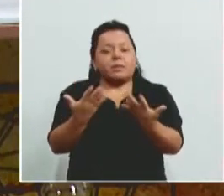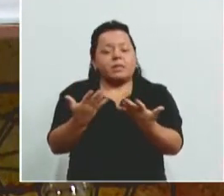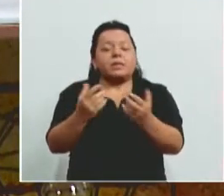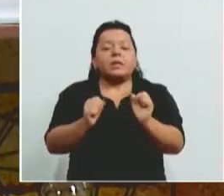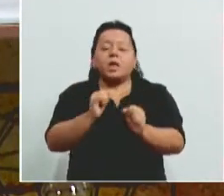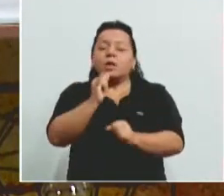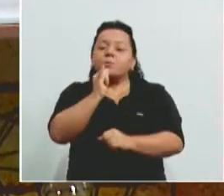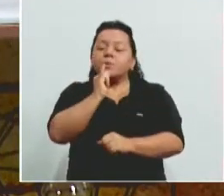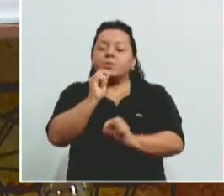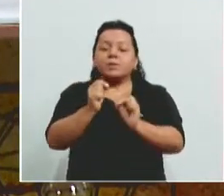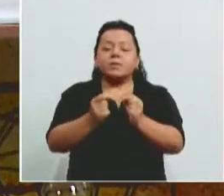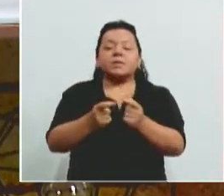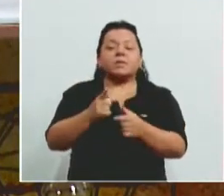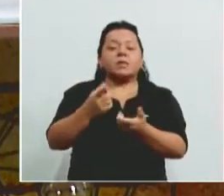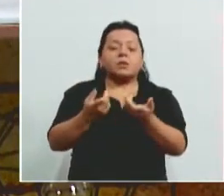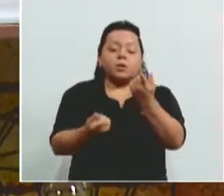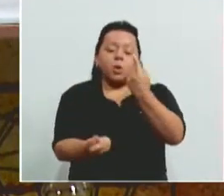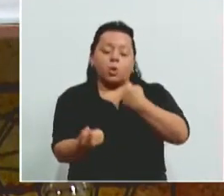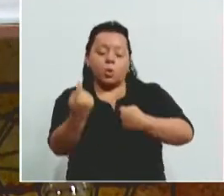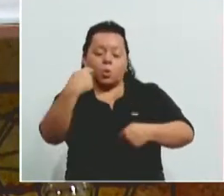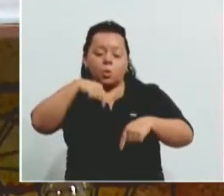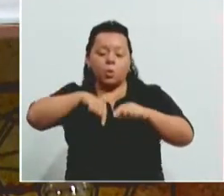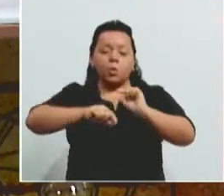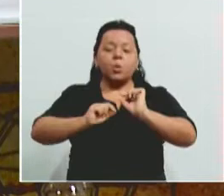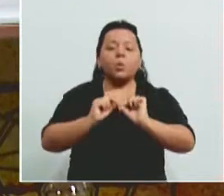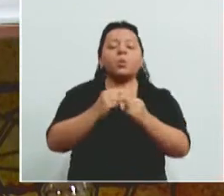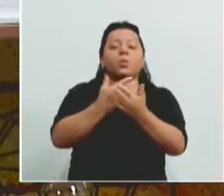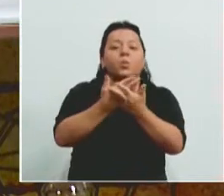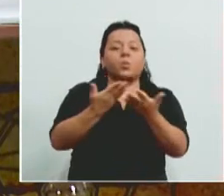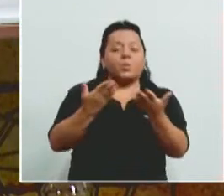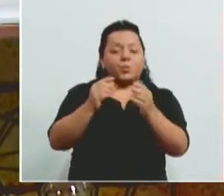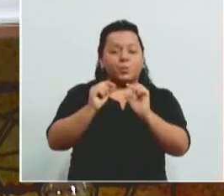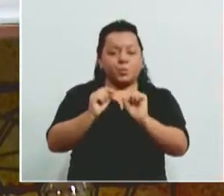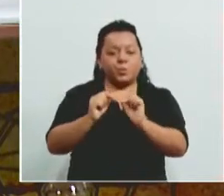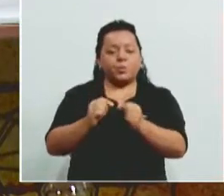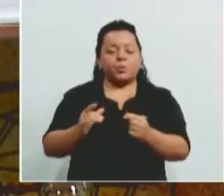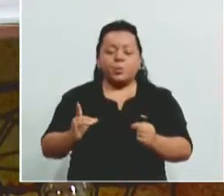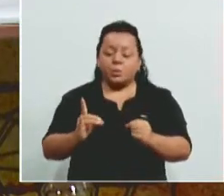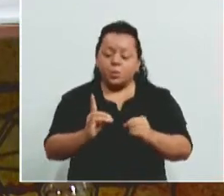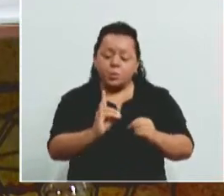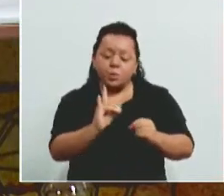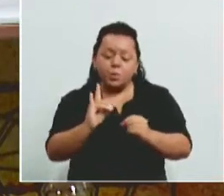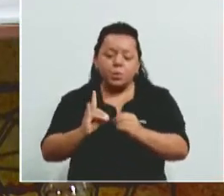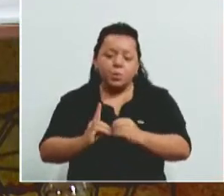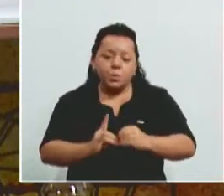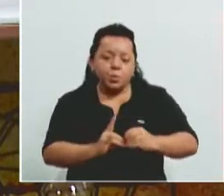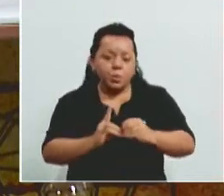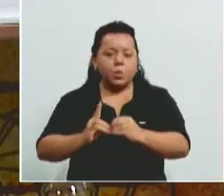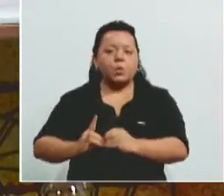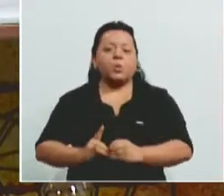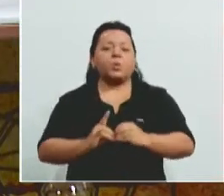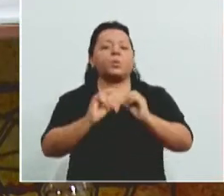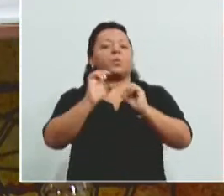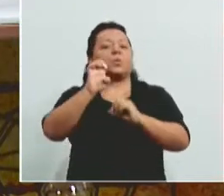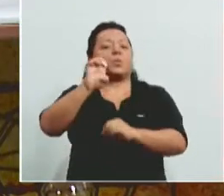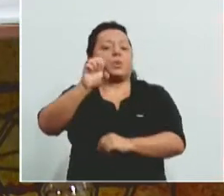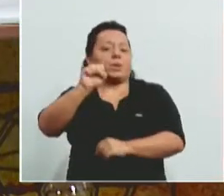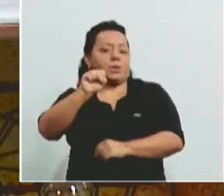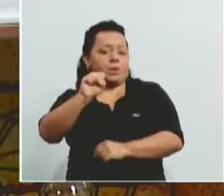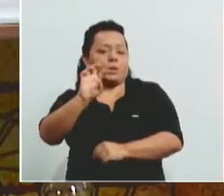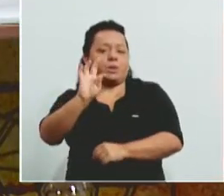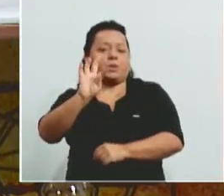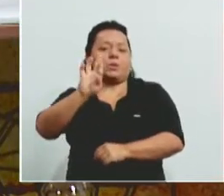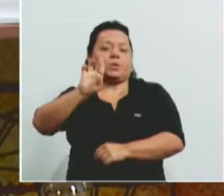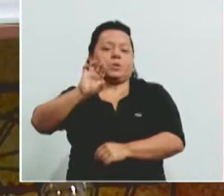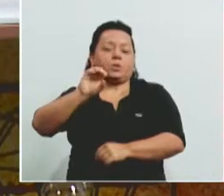do próprio corpo, num determinado patamar, diminui o sangramento, com consequência, ele